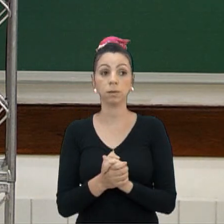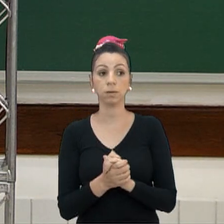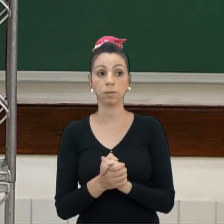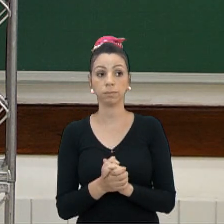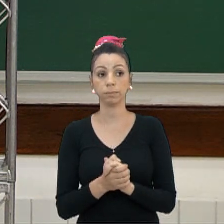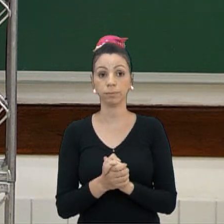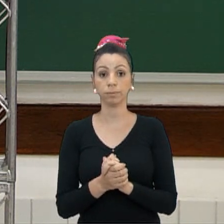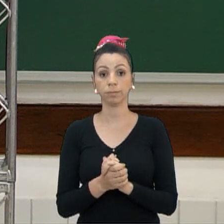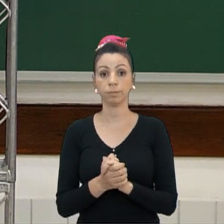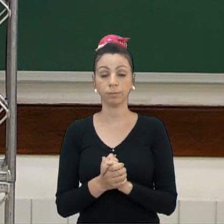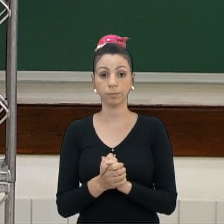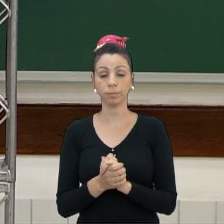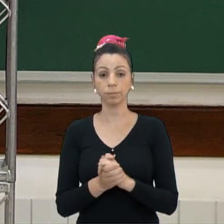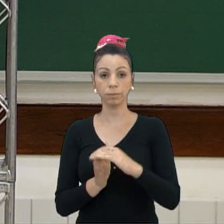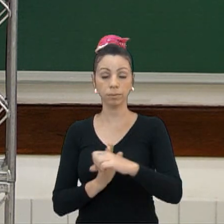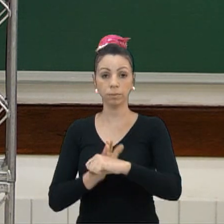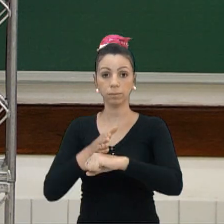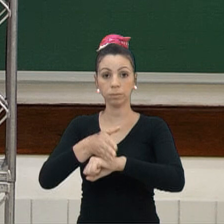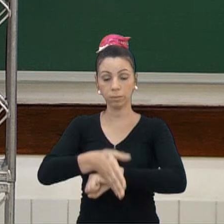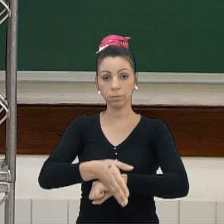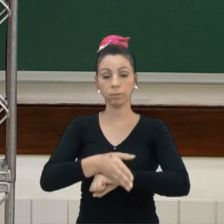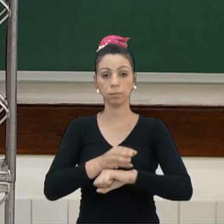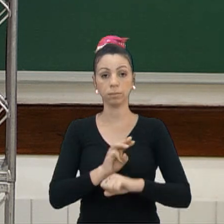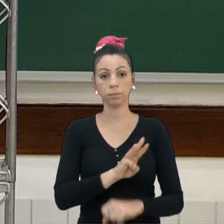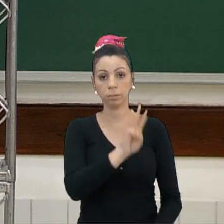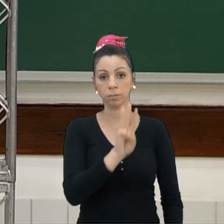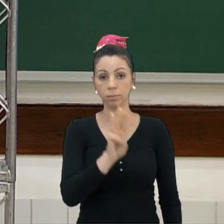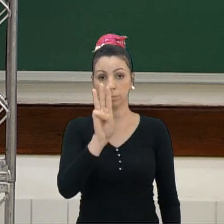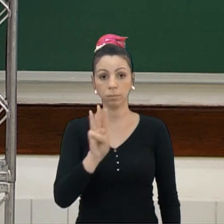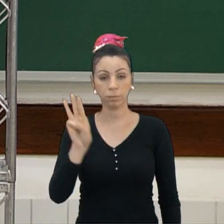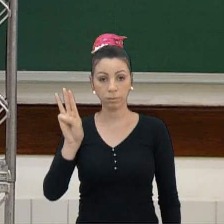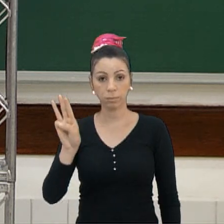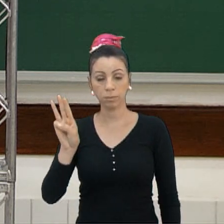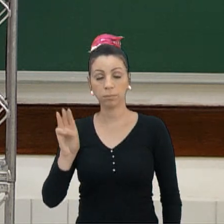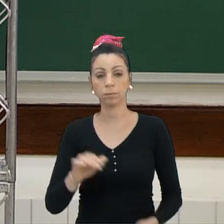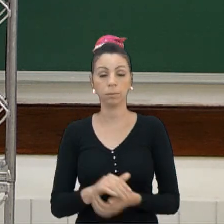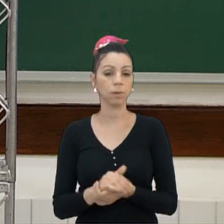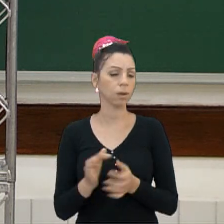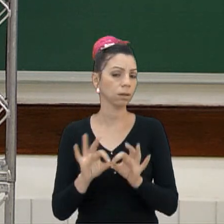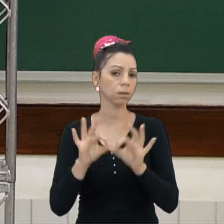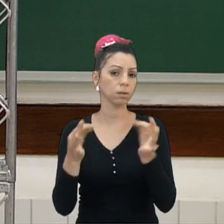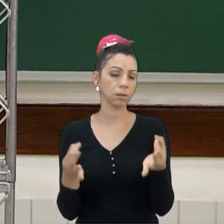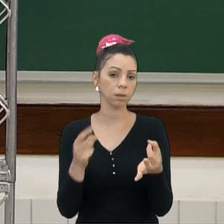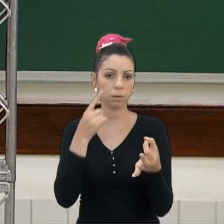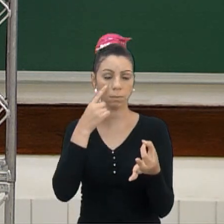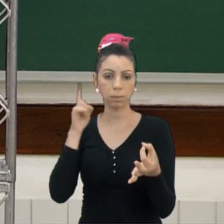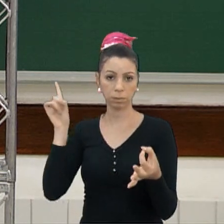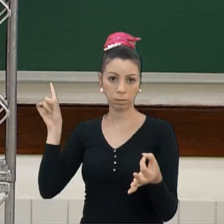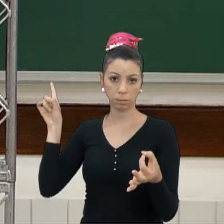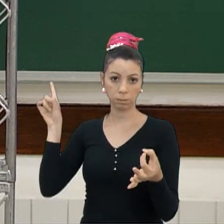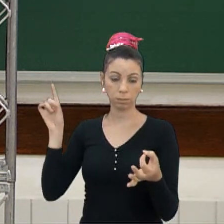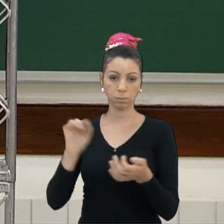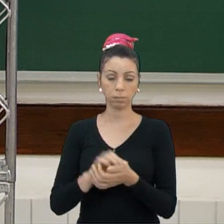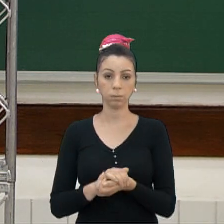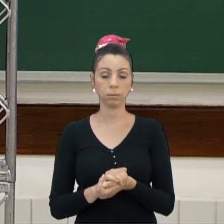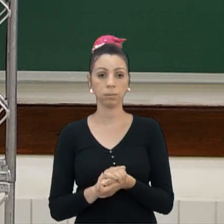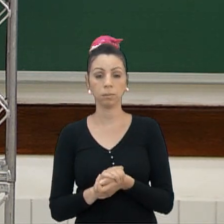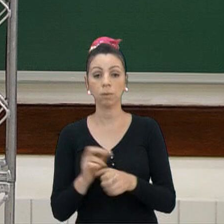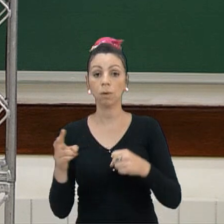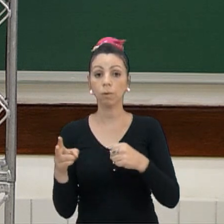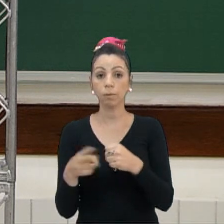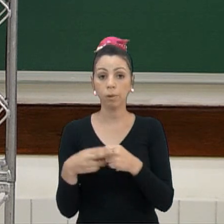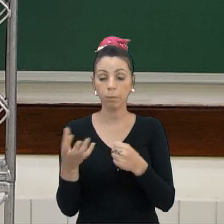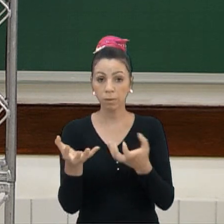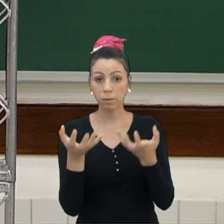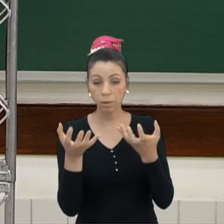acessar o site conjugação.com.br, é muito simples, é só você digitar qual é o verbo que você